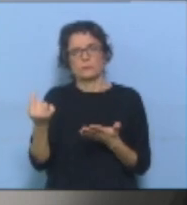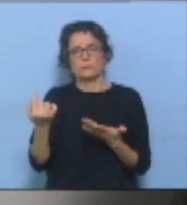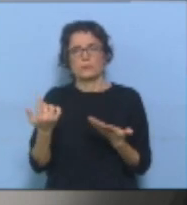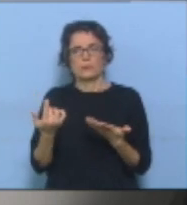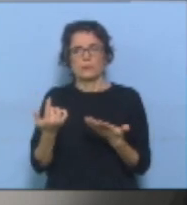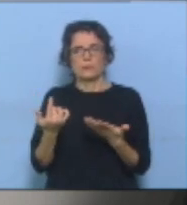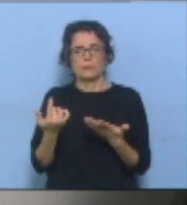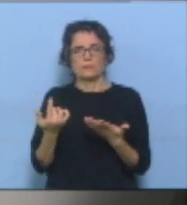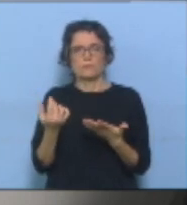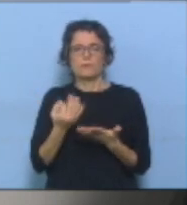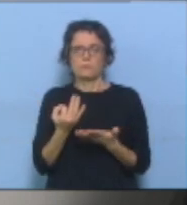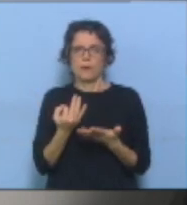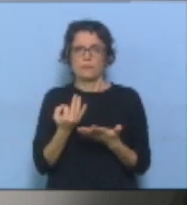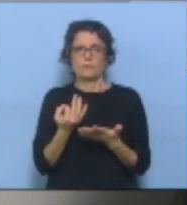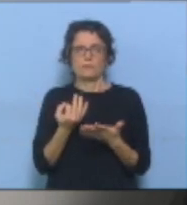meu caso,